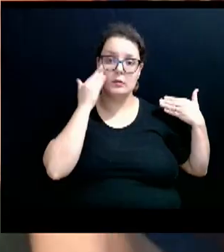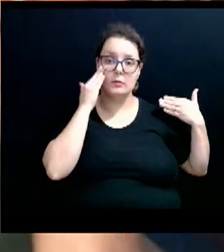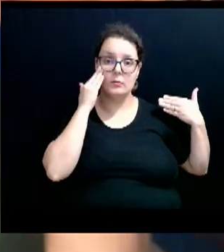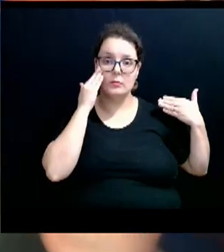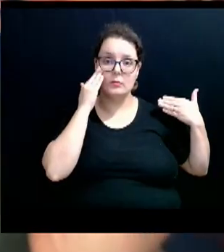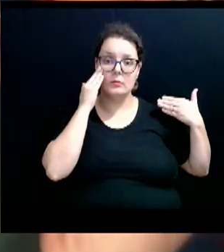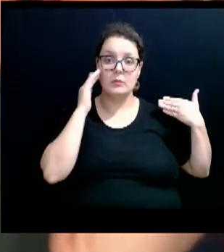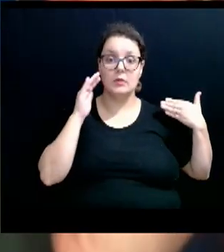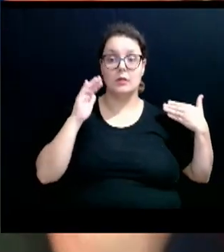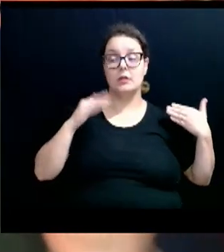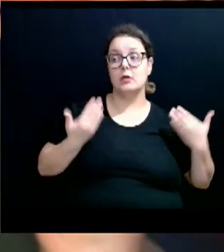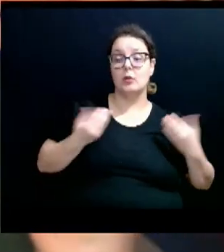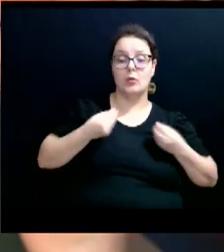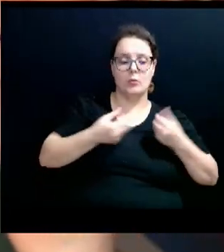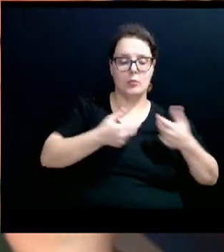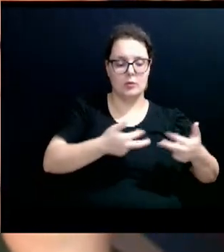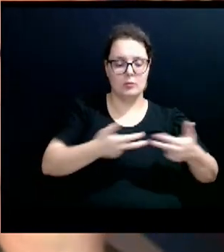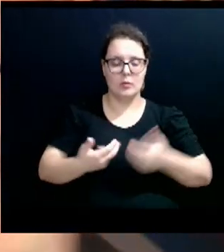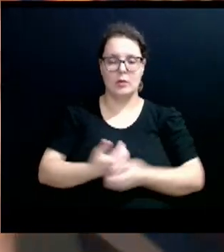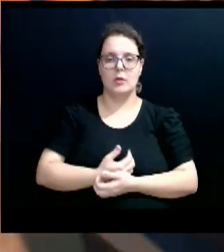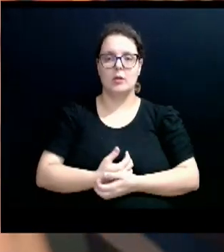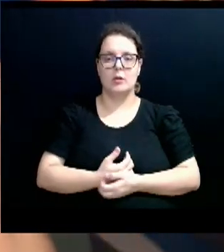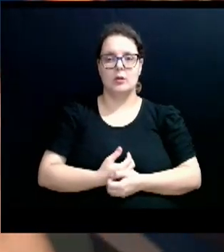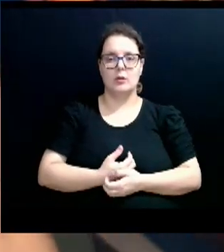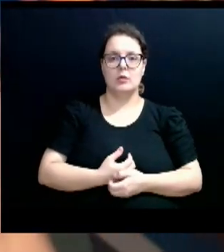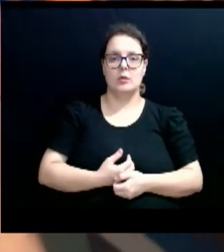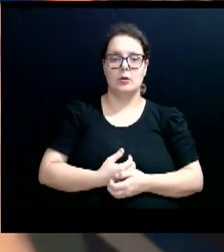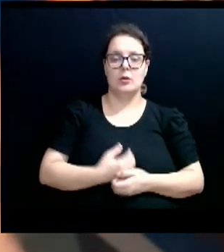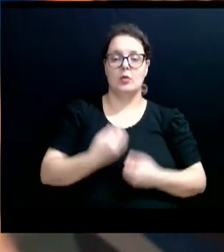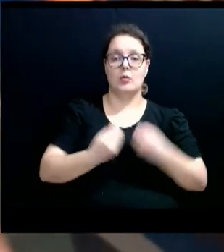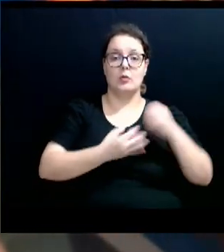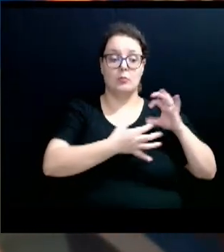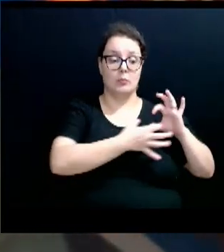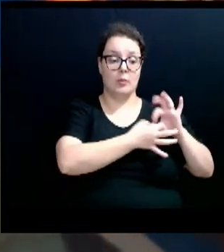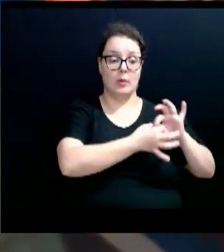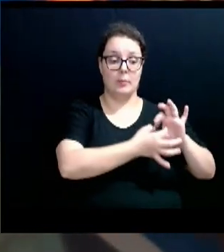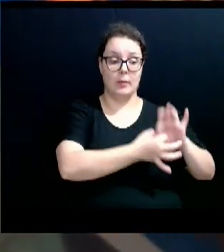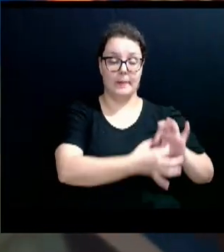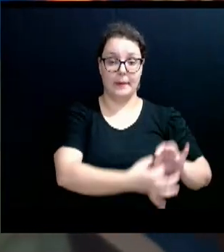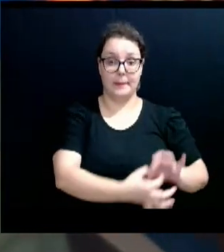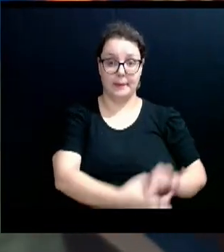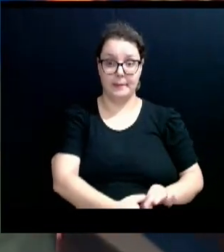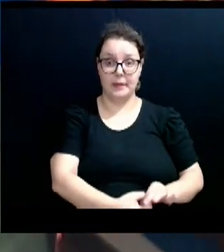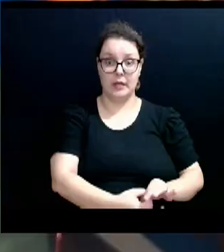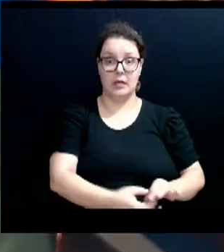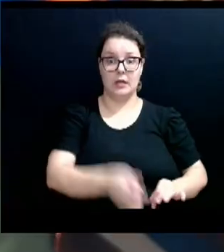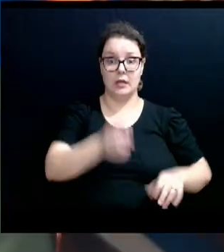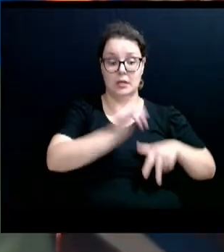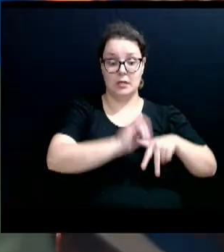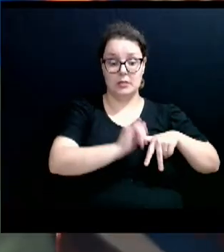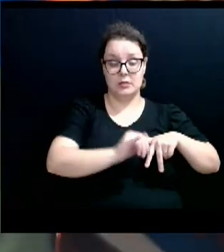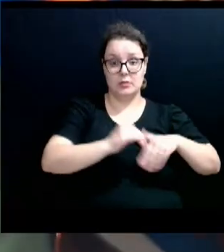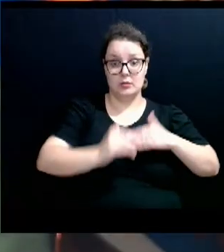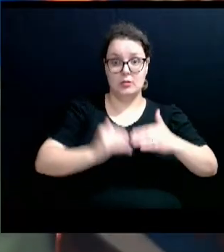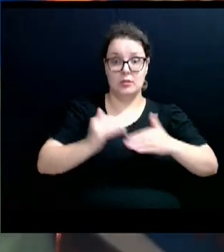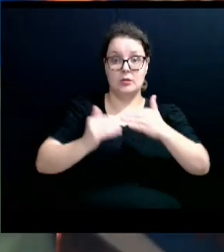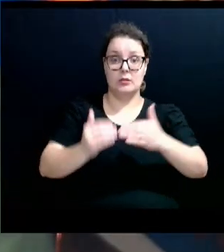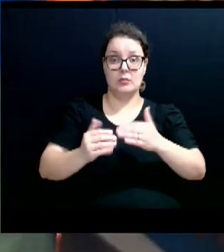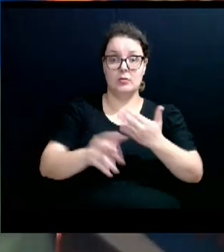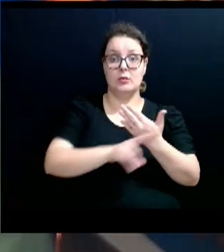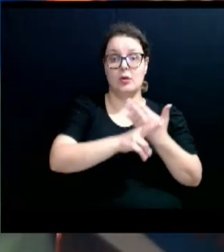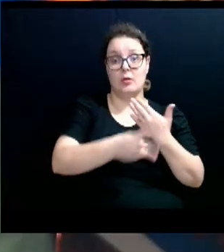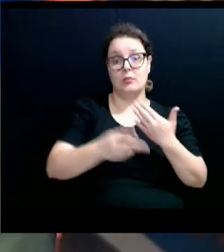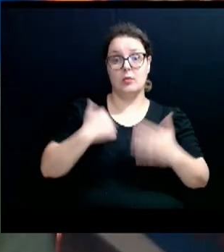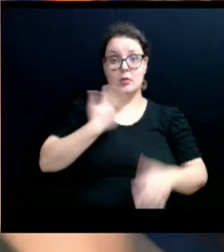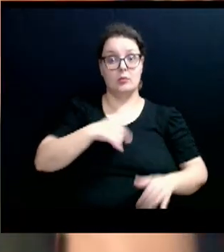entender como é que essas gerações, essa história, essa narrativa foi sendo construída, impacta no nosso sofrimento